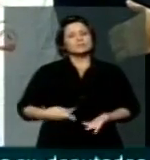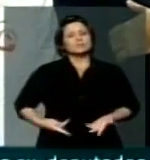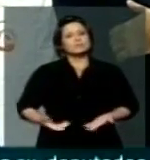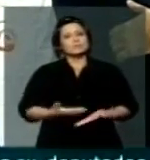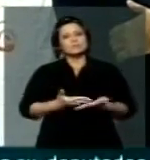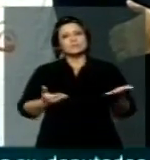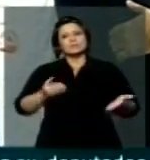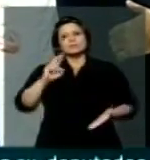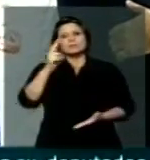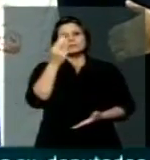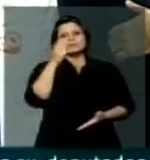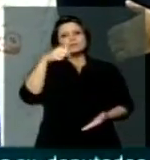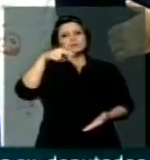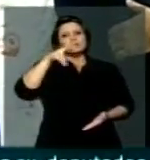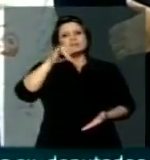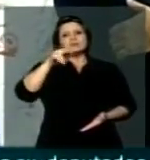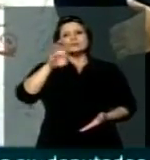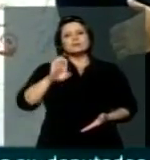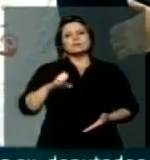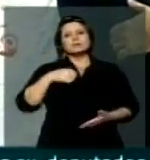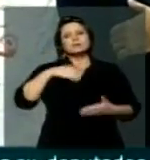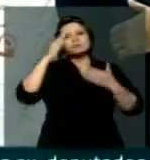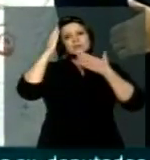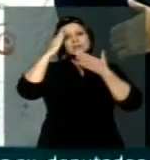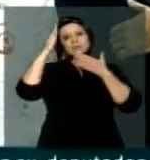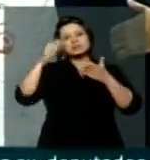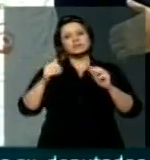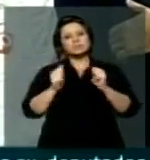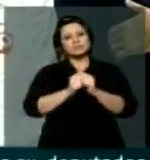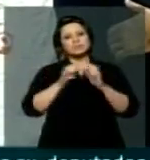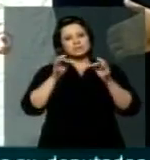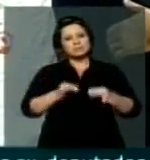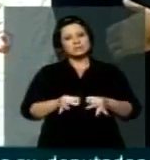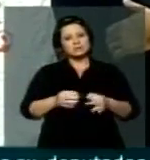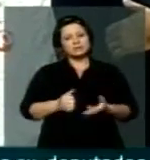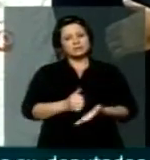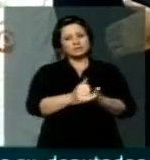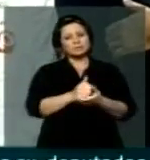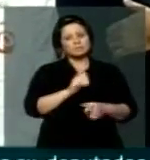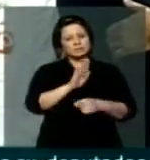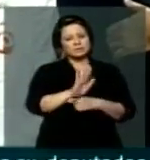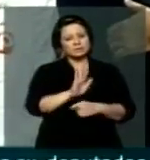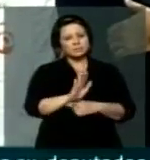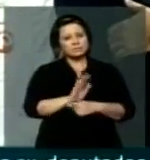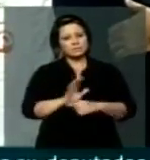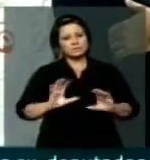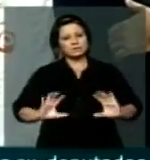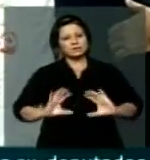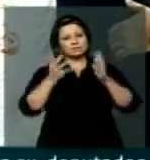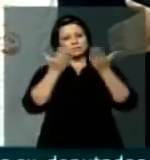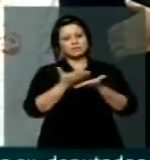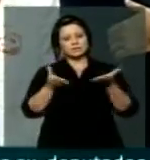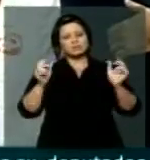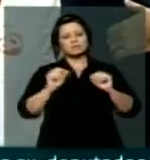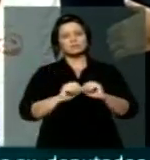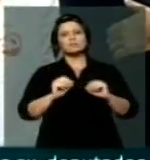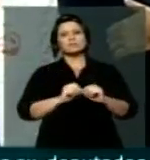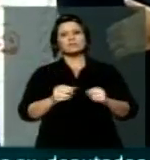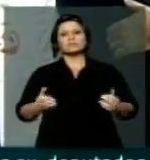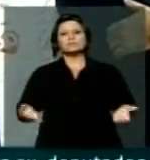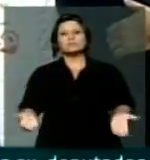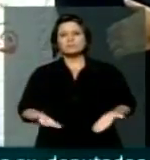Henrique, aos deputados, o agradecimento por essa justa, necessária homenagem que